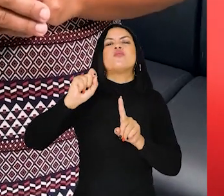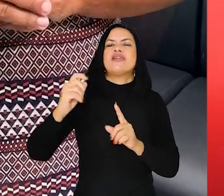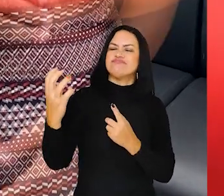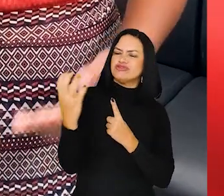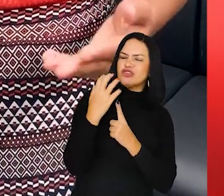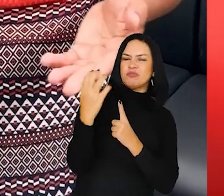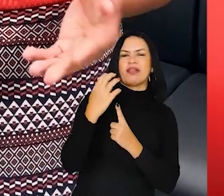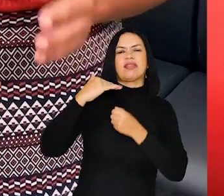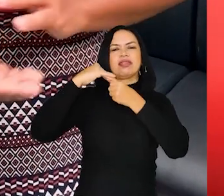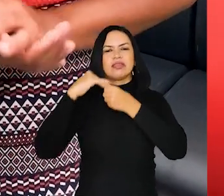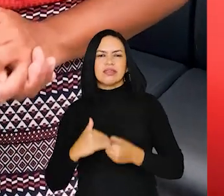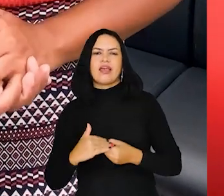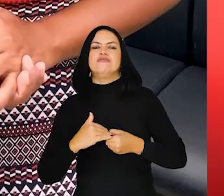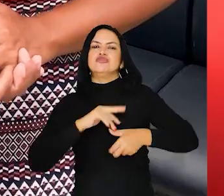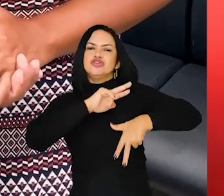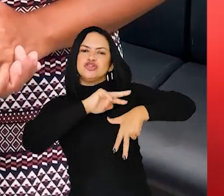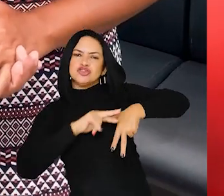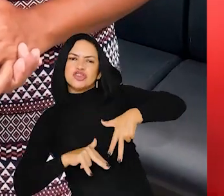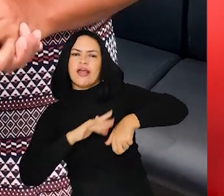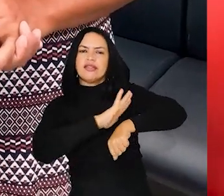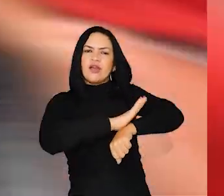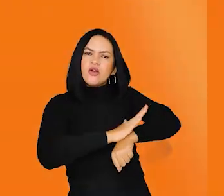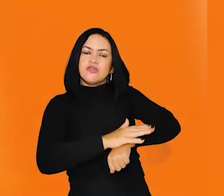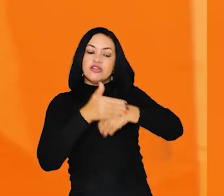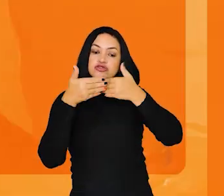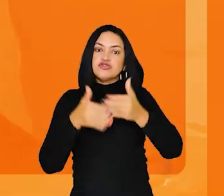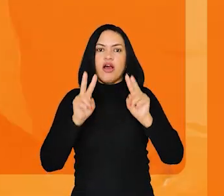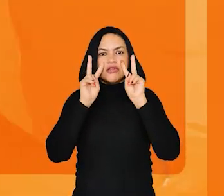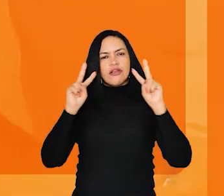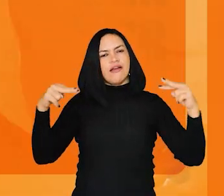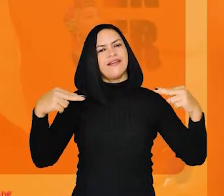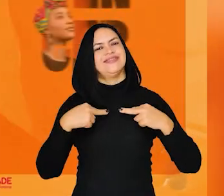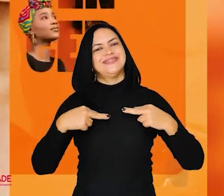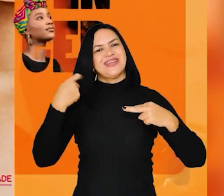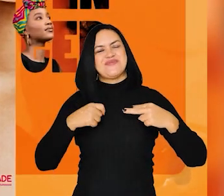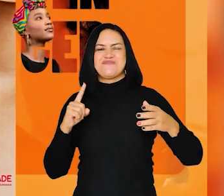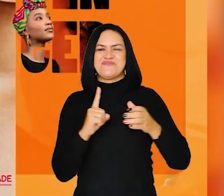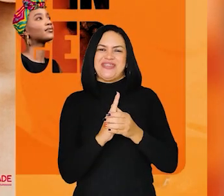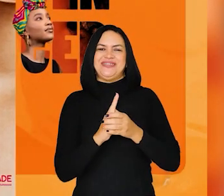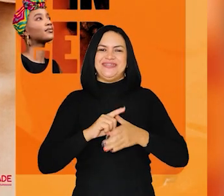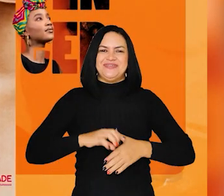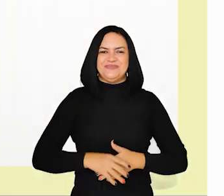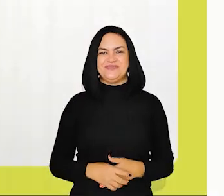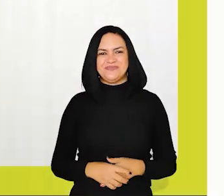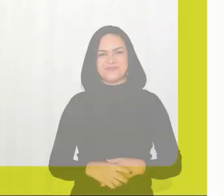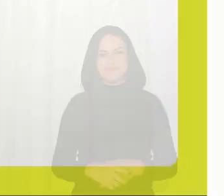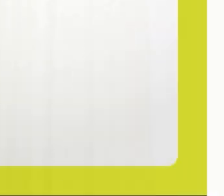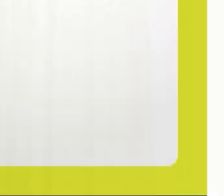racismo. E essa resistência se inicia a partir do se reconhecer negra para pertencer.